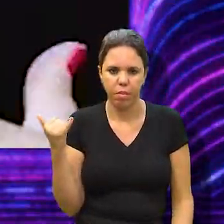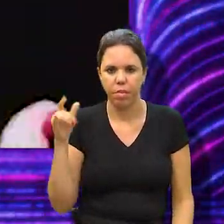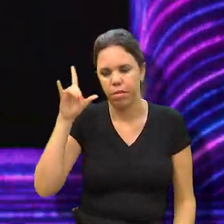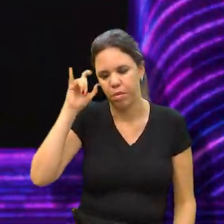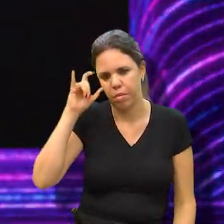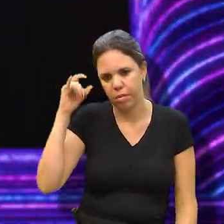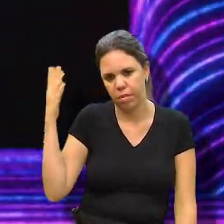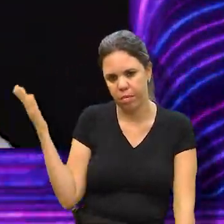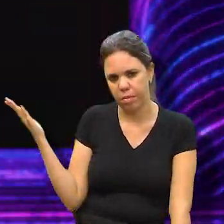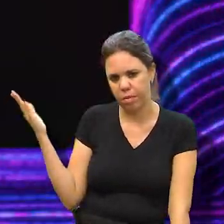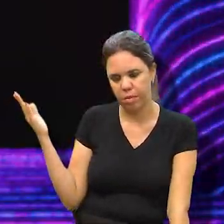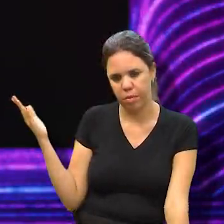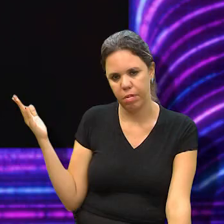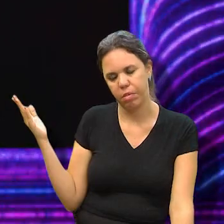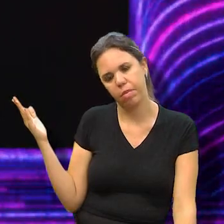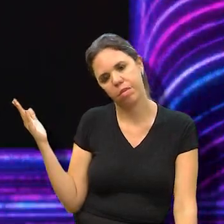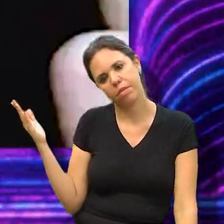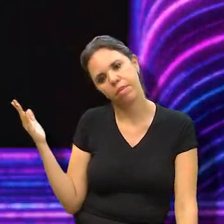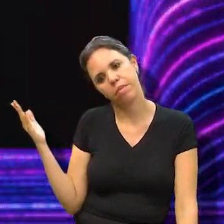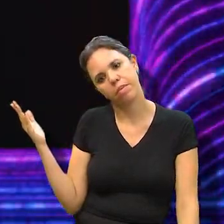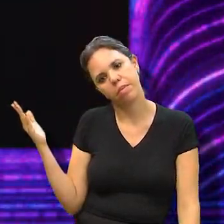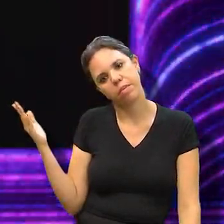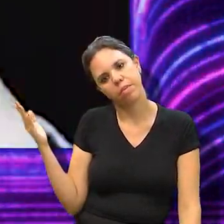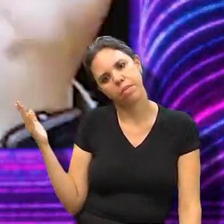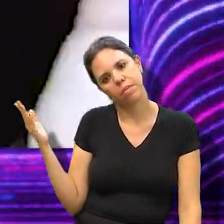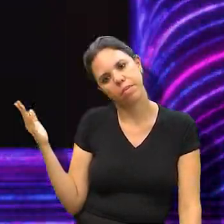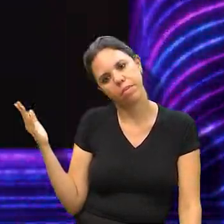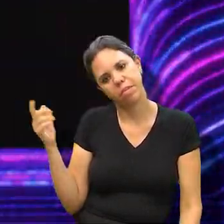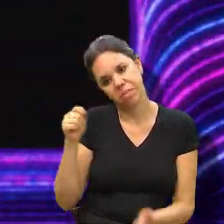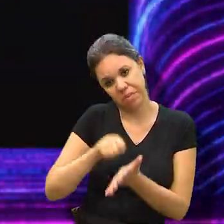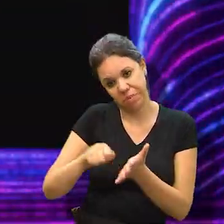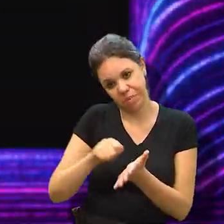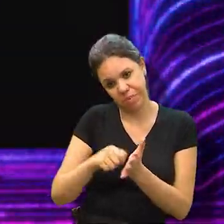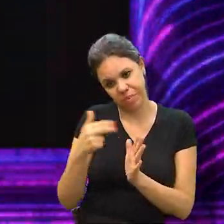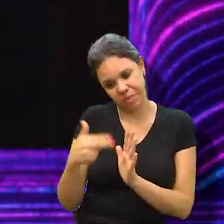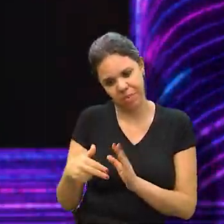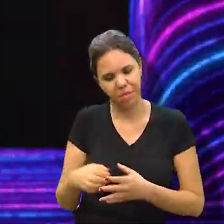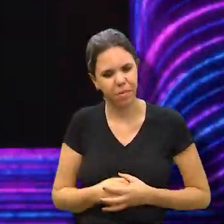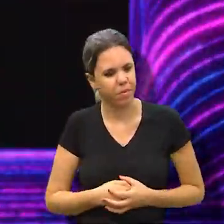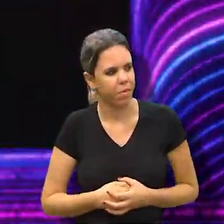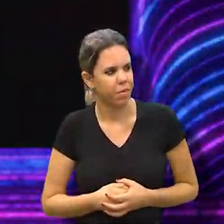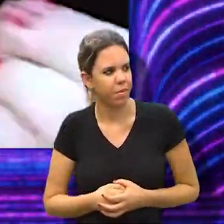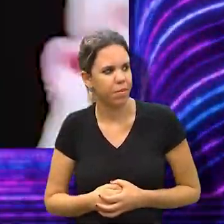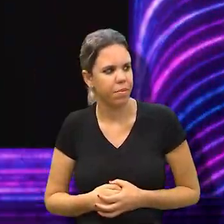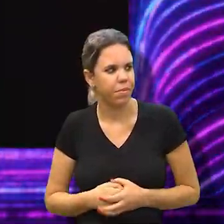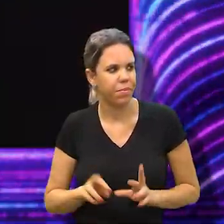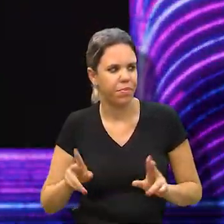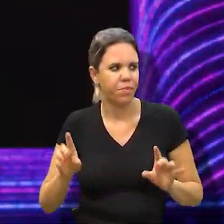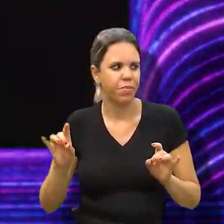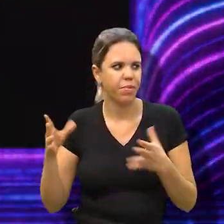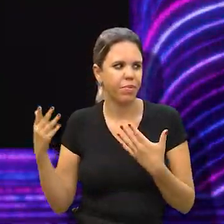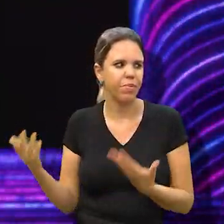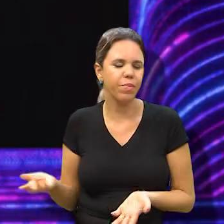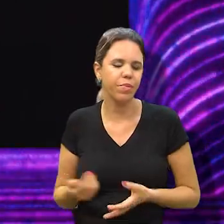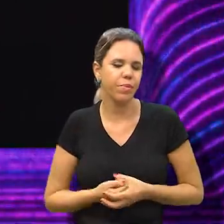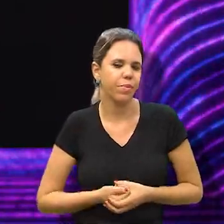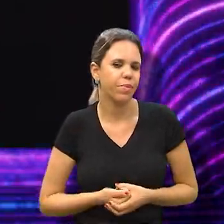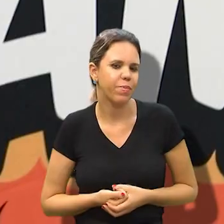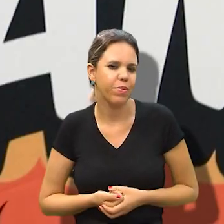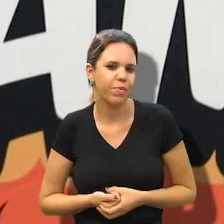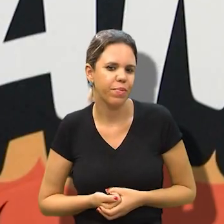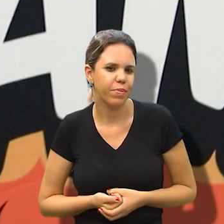meu Instagram, minha DM. E olha só, o livro ainda vai autografado. que é um grande diferencial